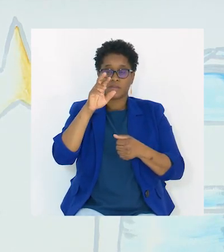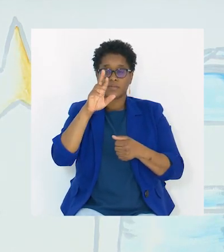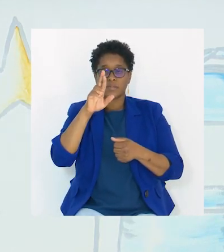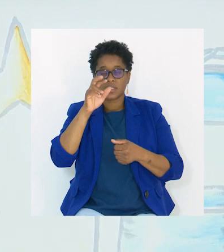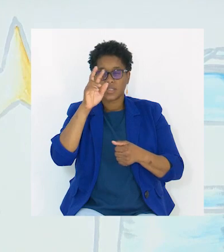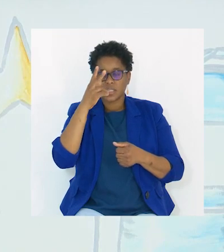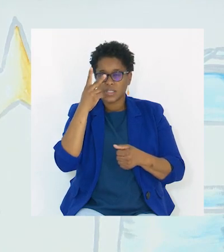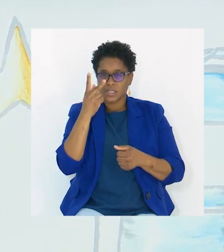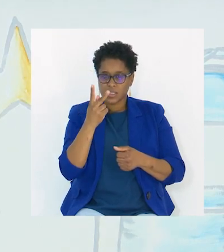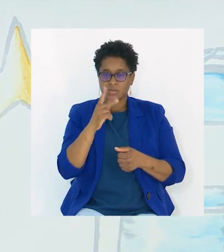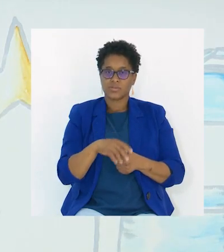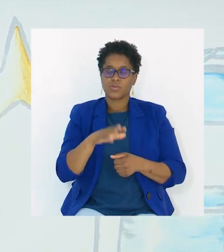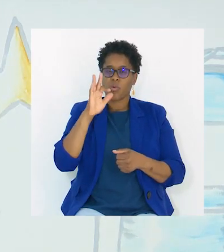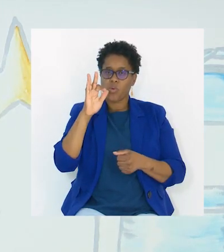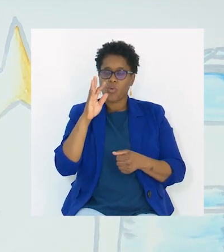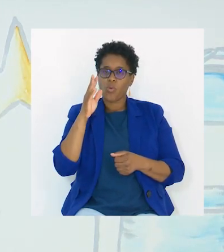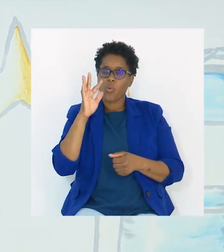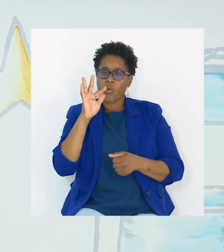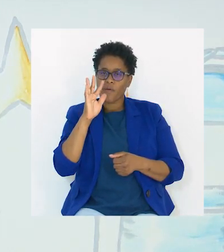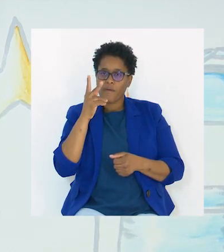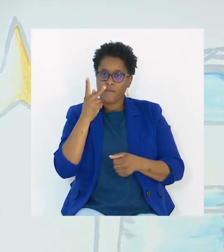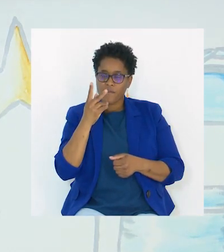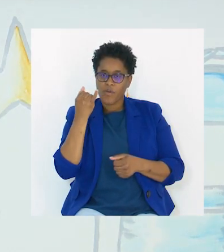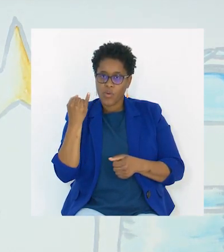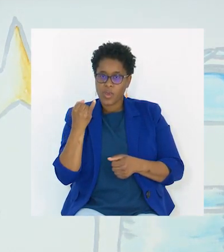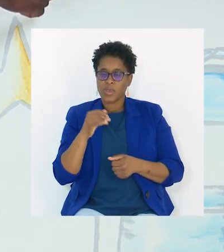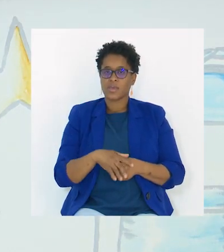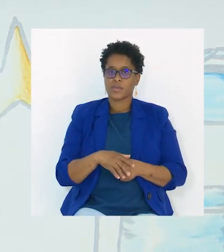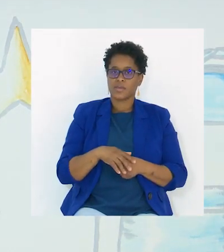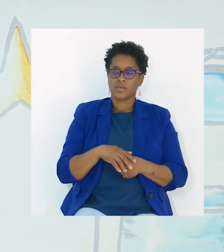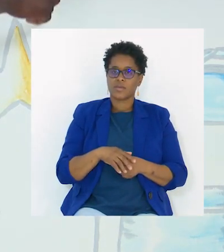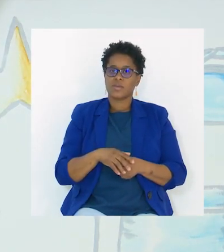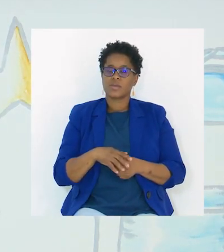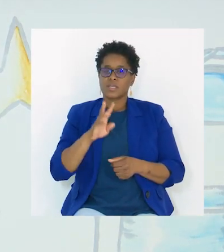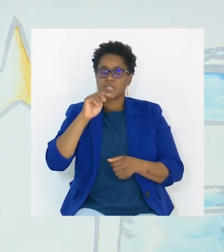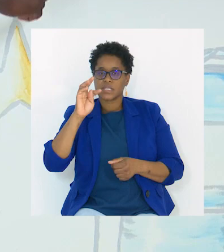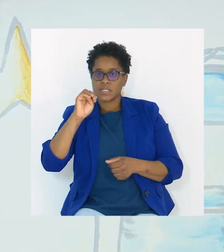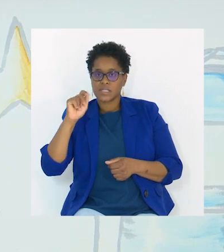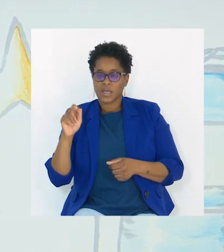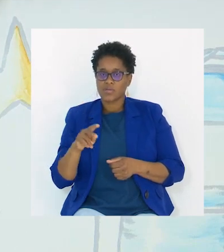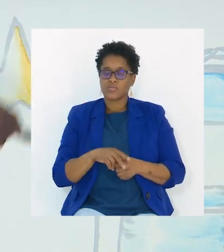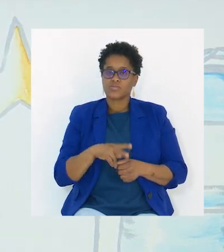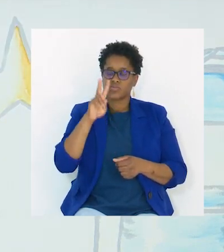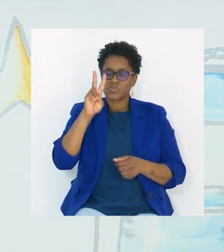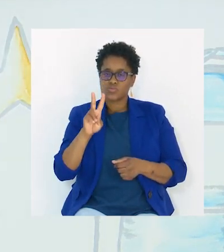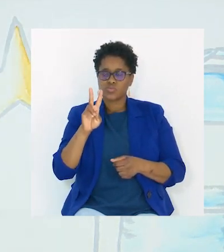III, século II, século I. Ali o nascimento de Cristo,